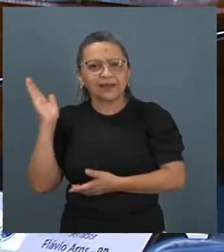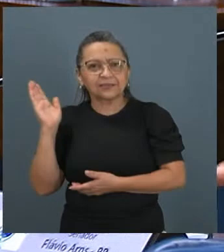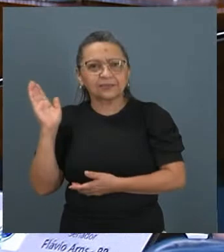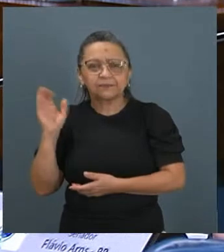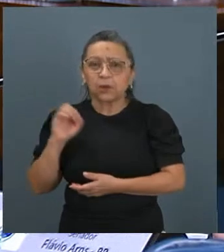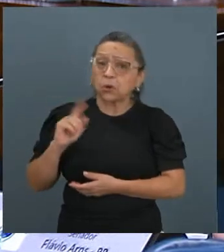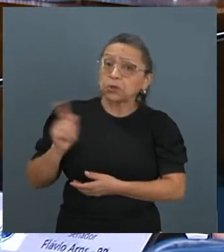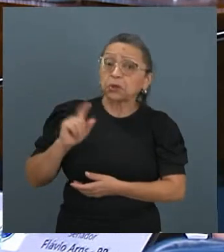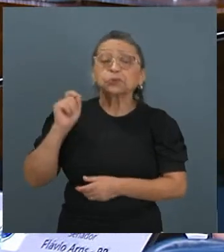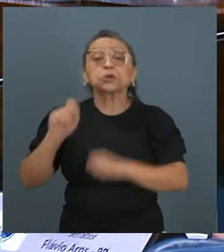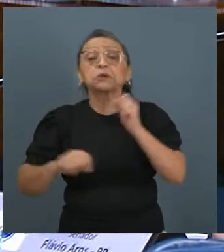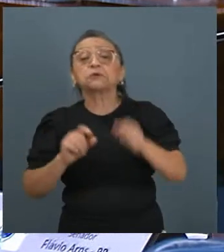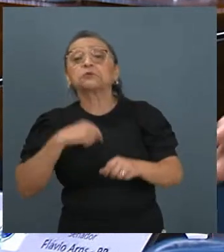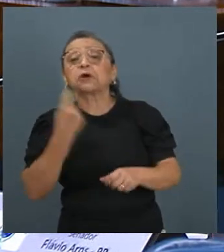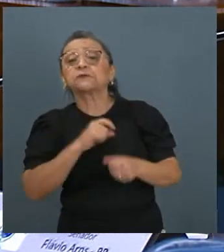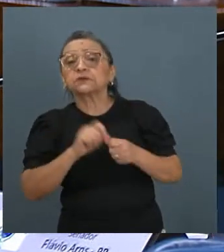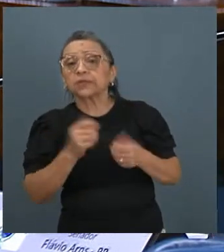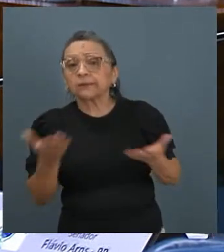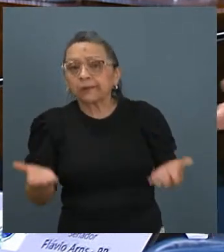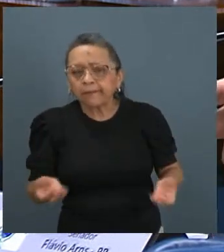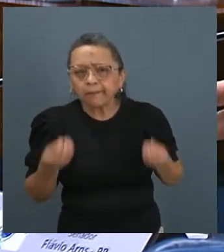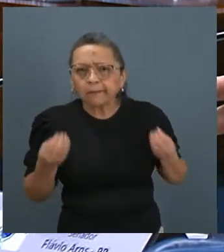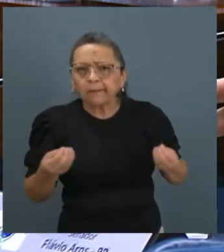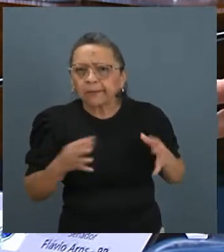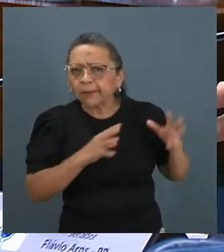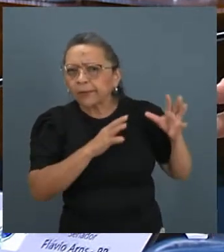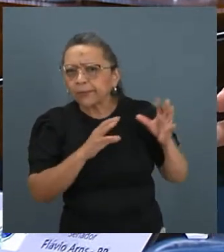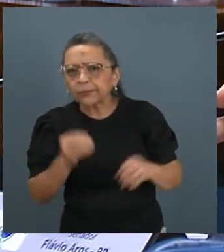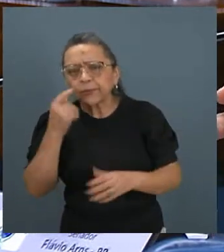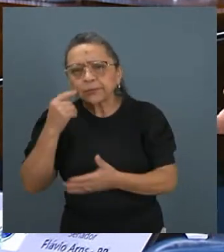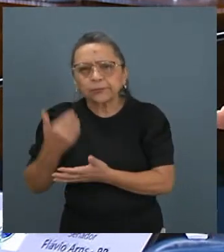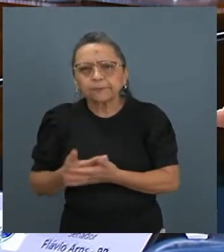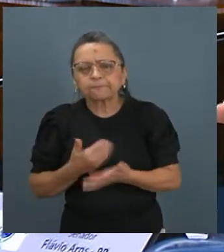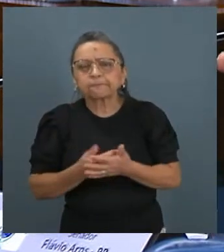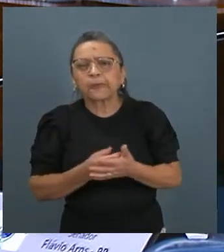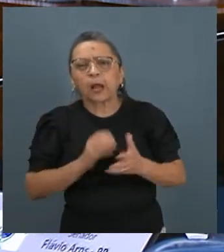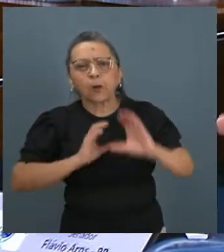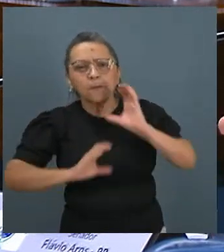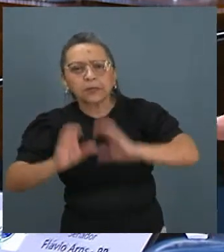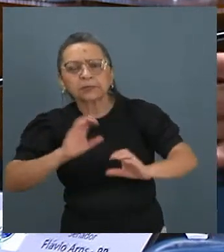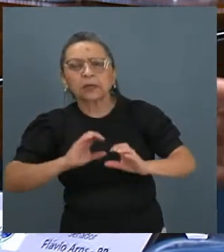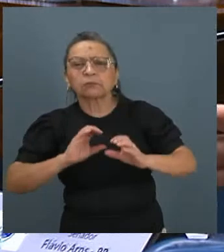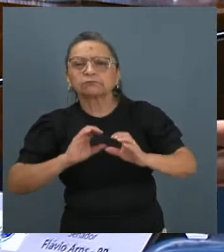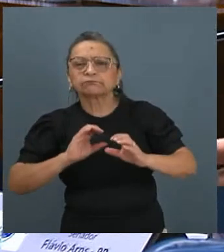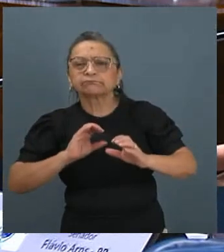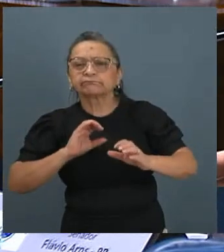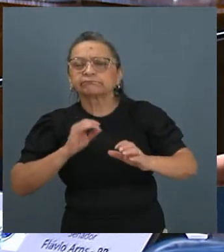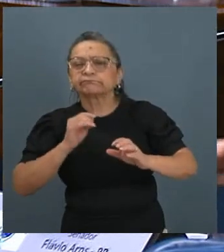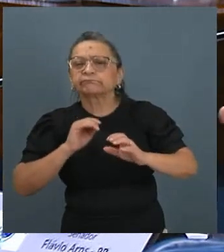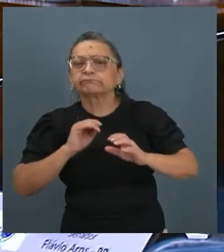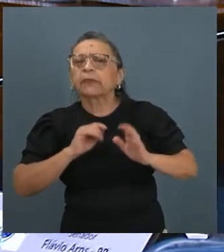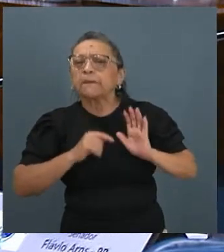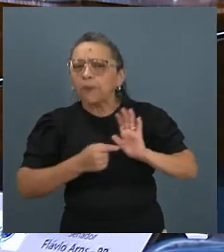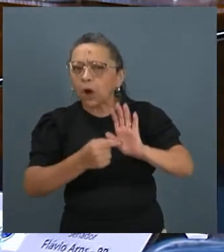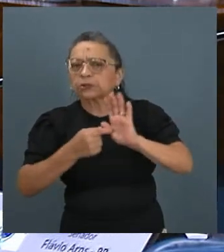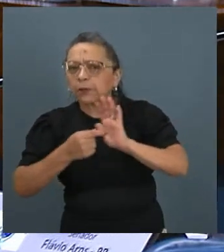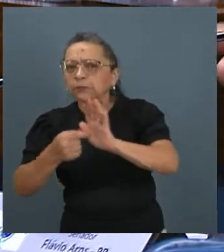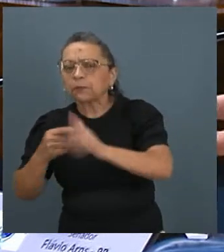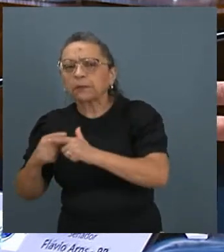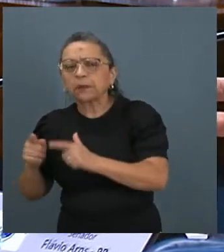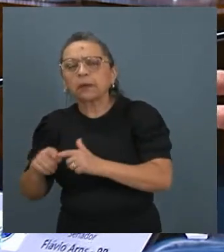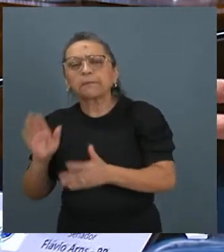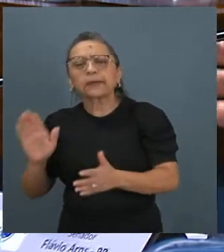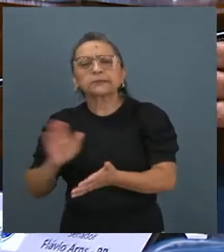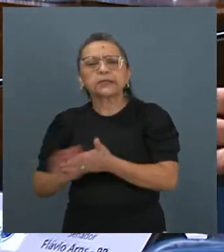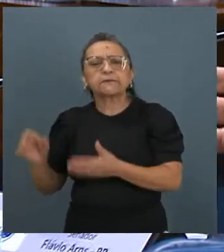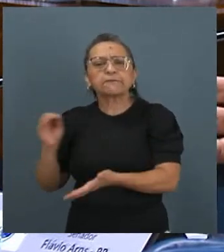ou não do que foi feito, e com todos os meios de comunicação apontando problemas, sem uma